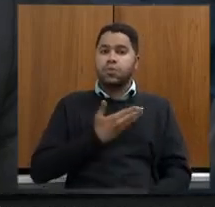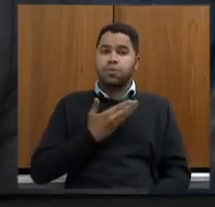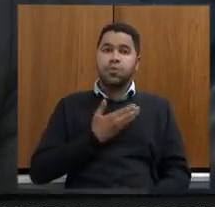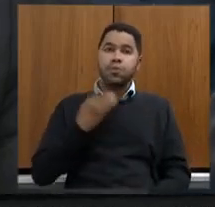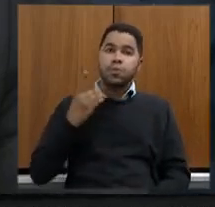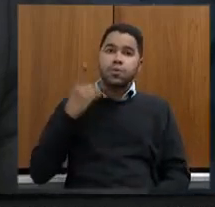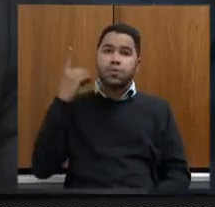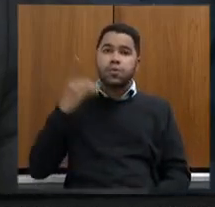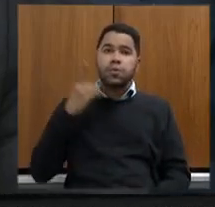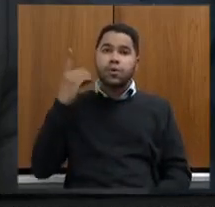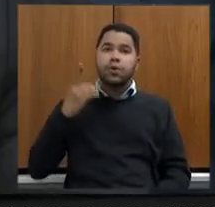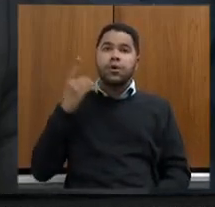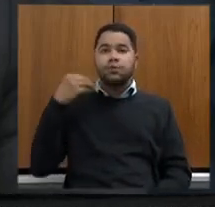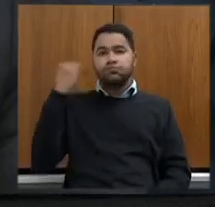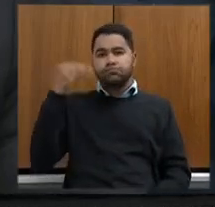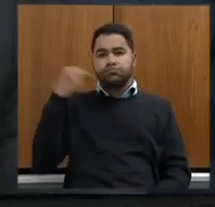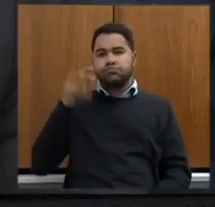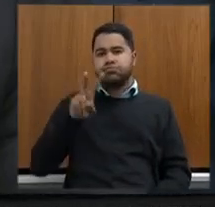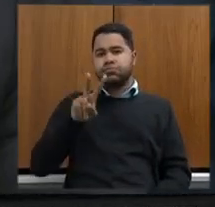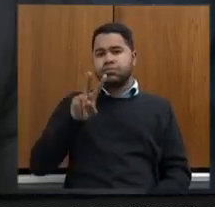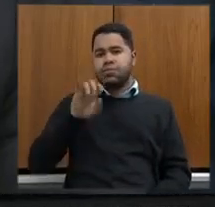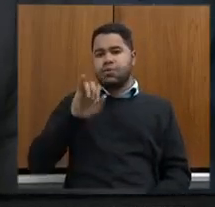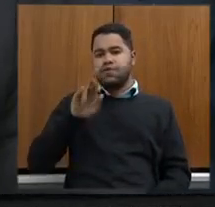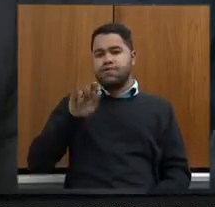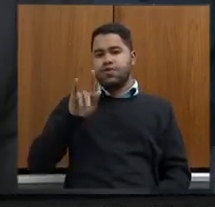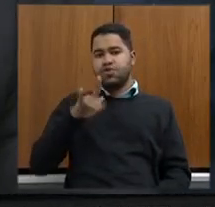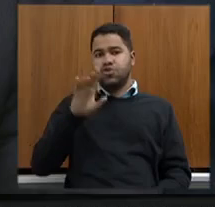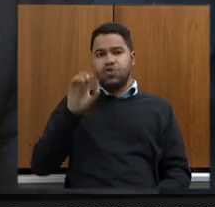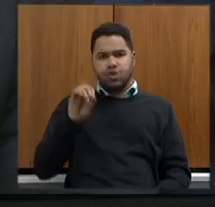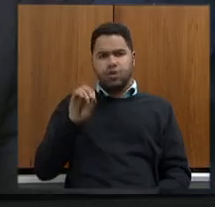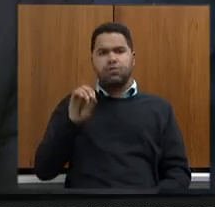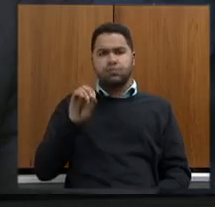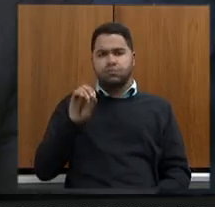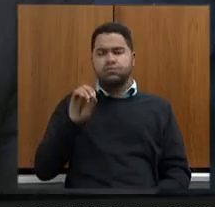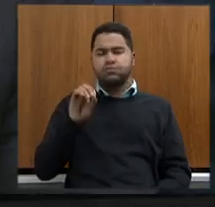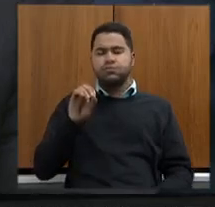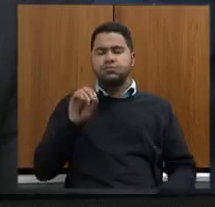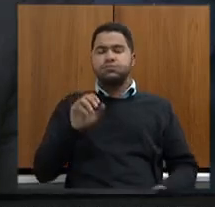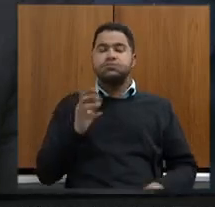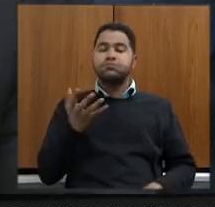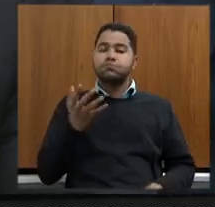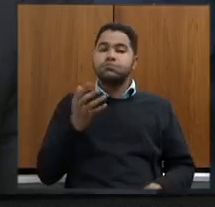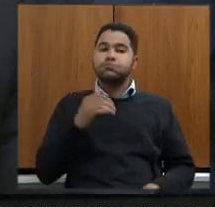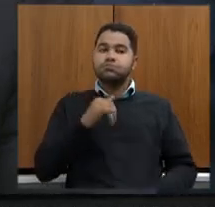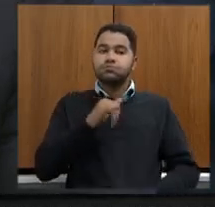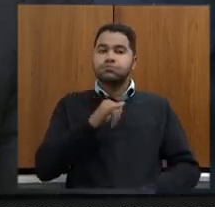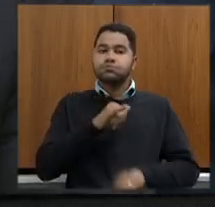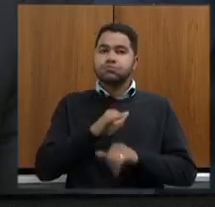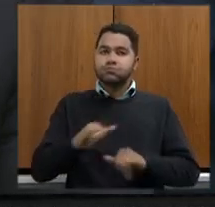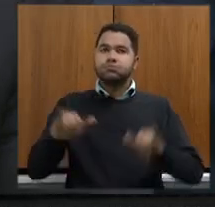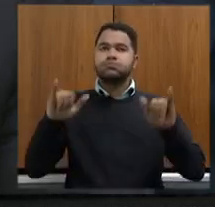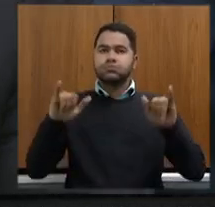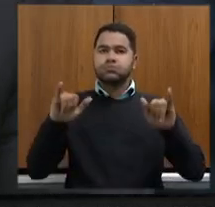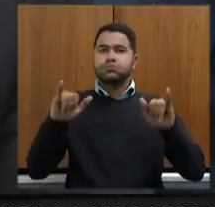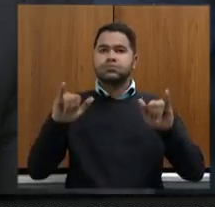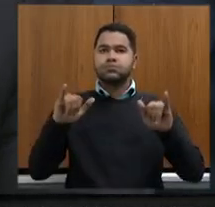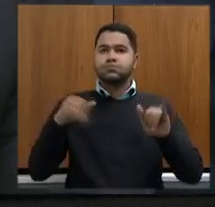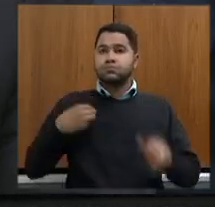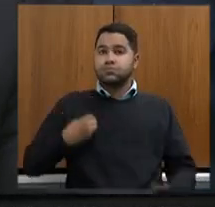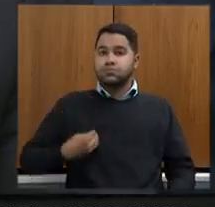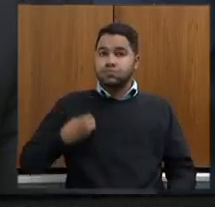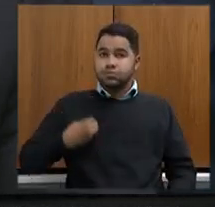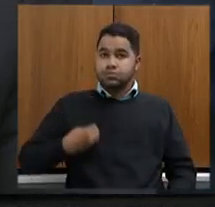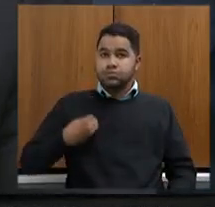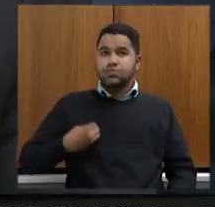deputado experiente Virgílio Guimarães quero reforçar essa solicitação da